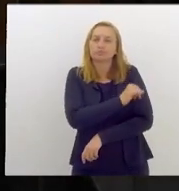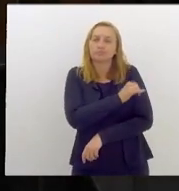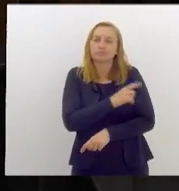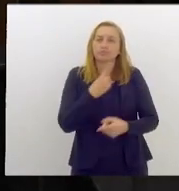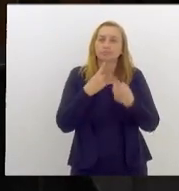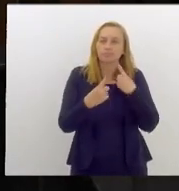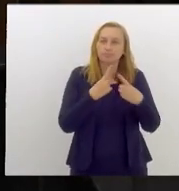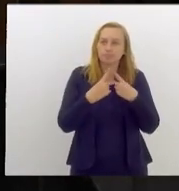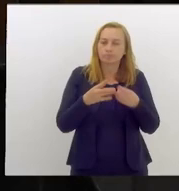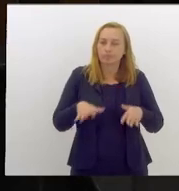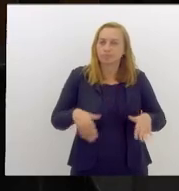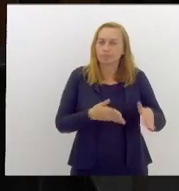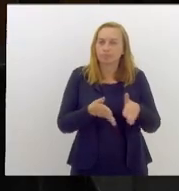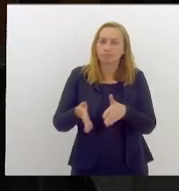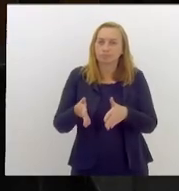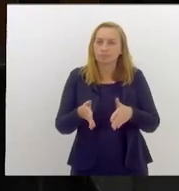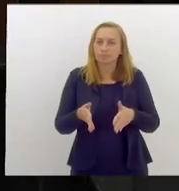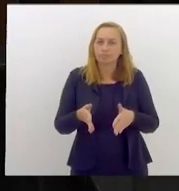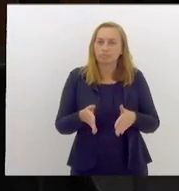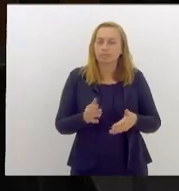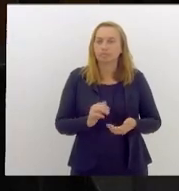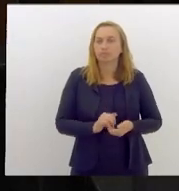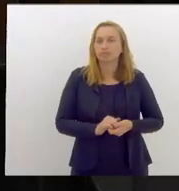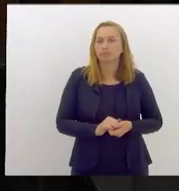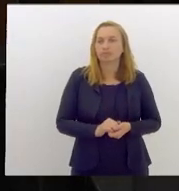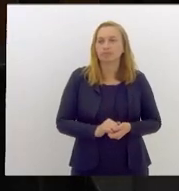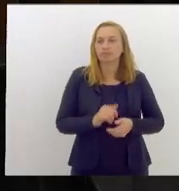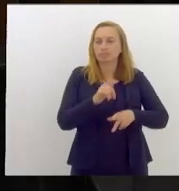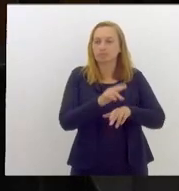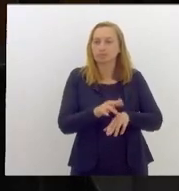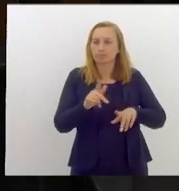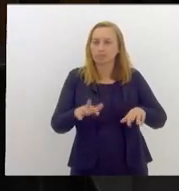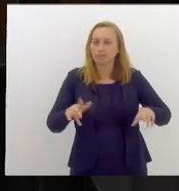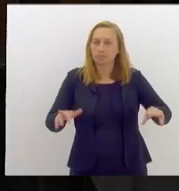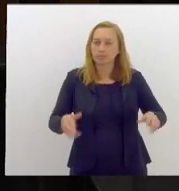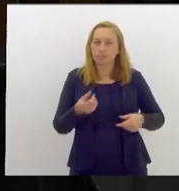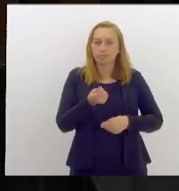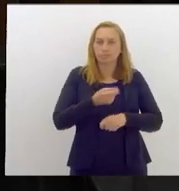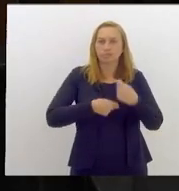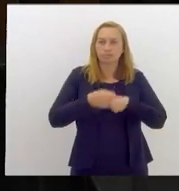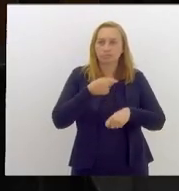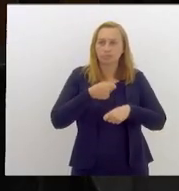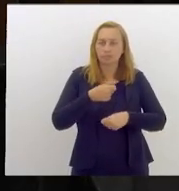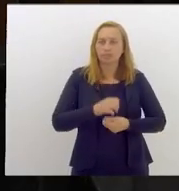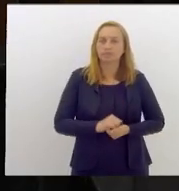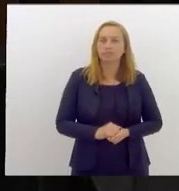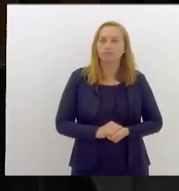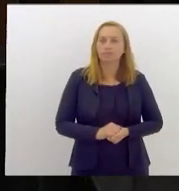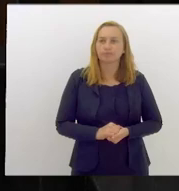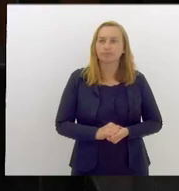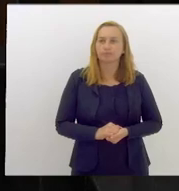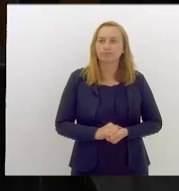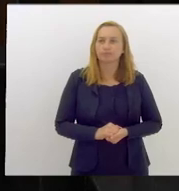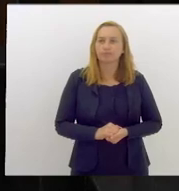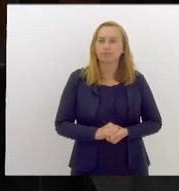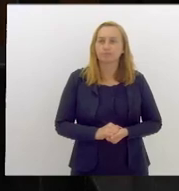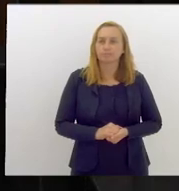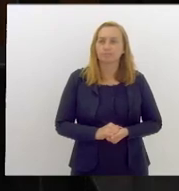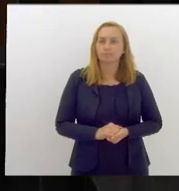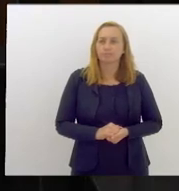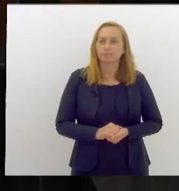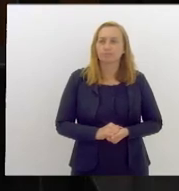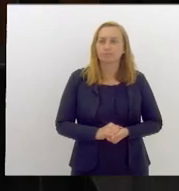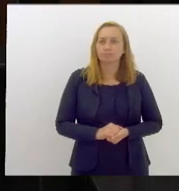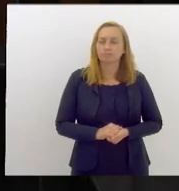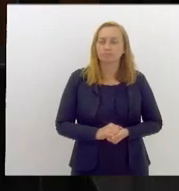um caminho para o adensamento e para diversificação da sua economia Uma demanda permanente